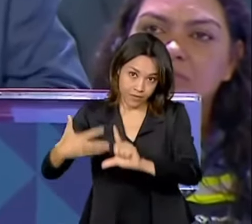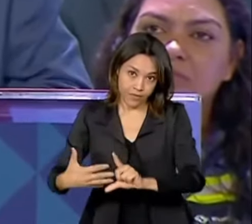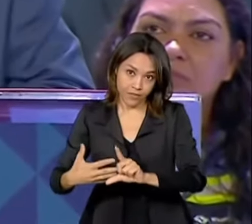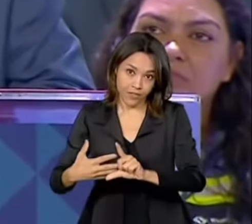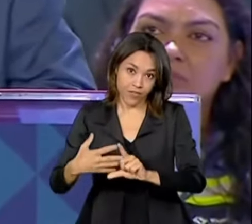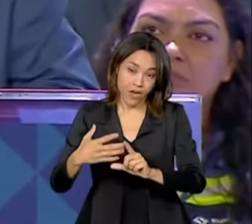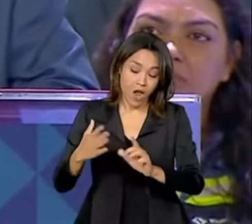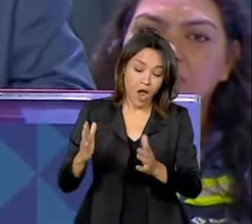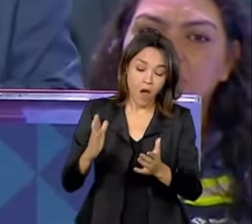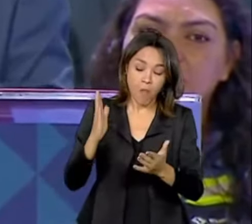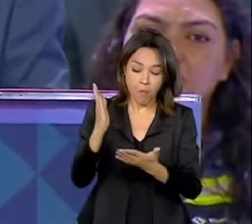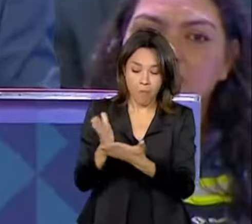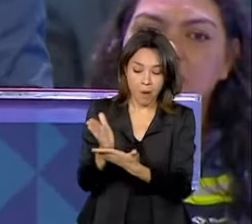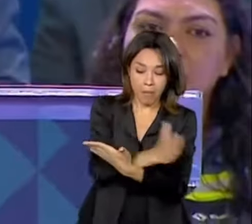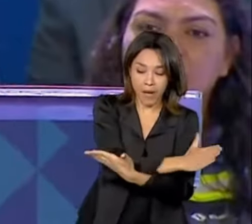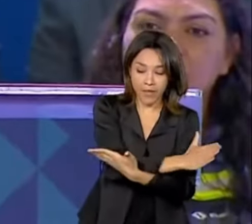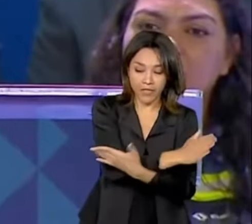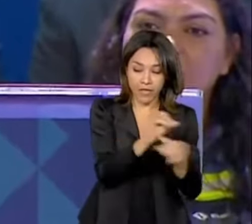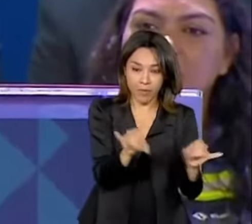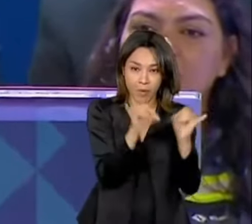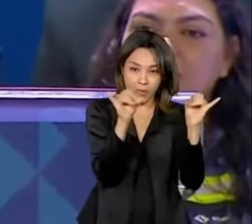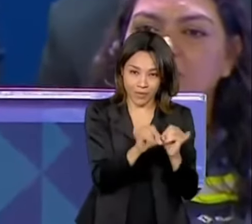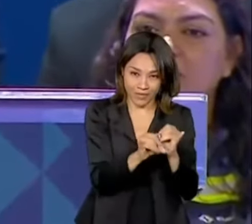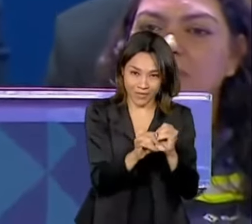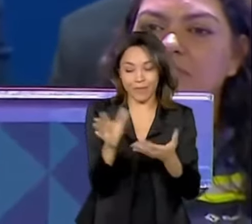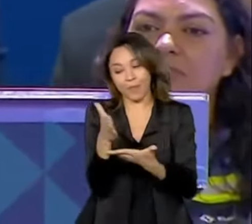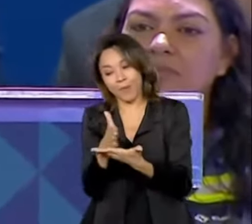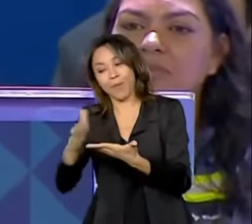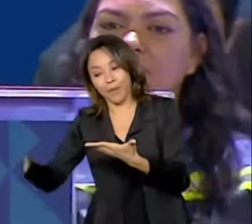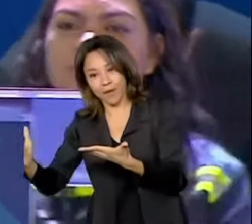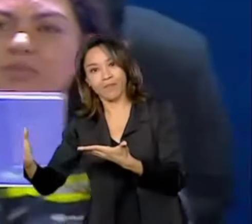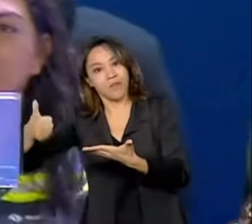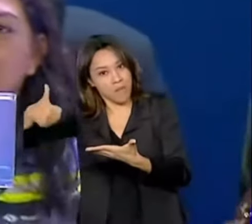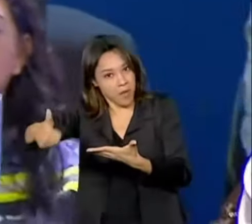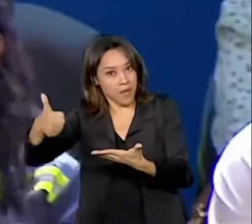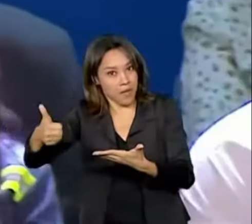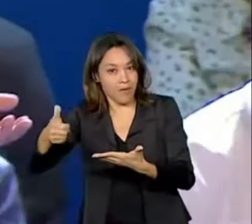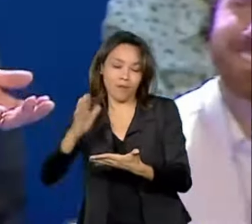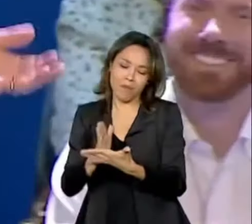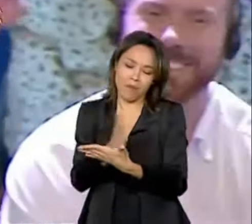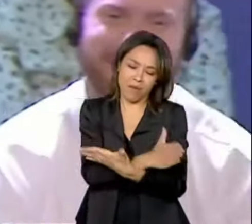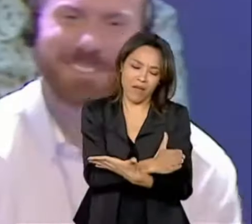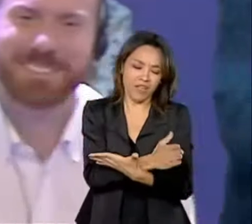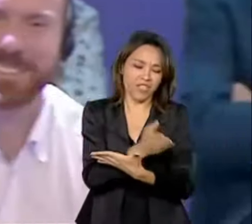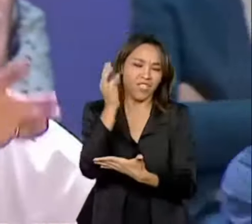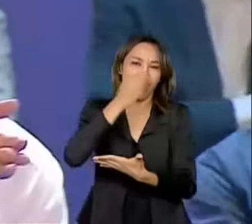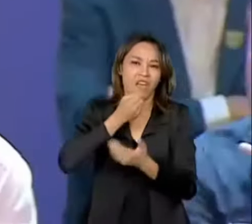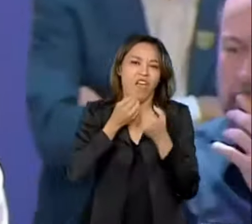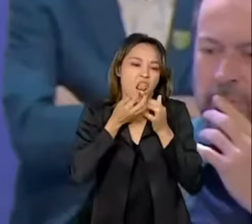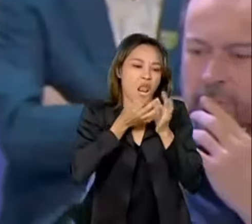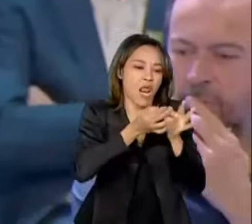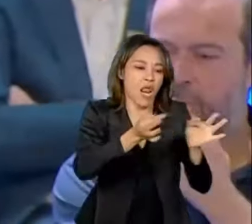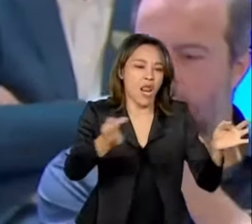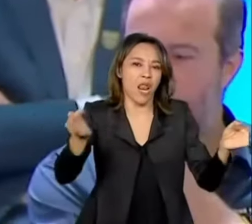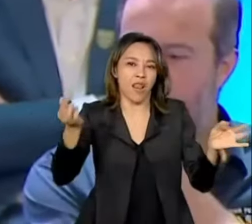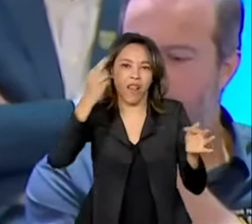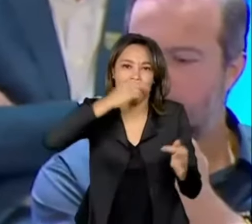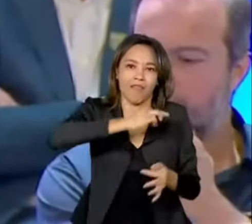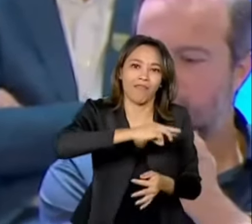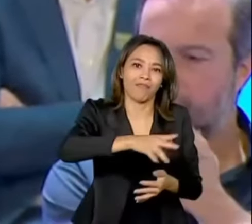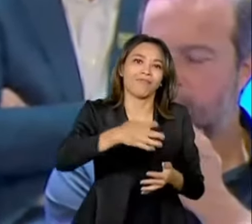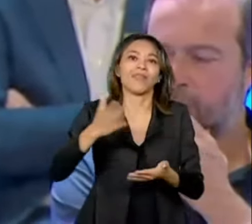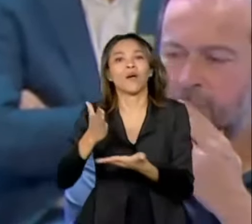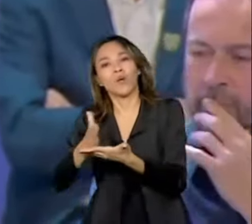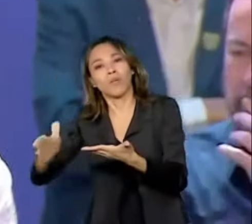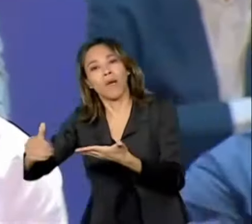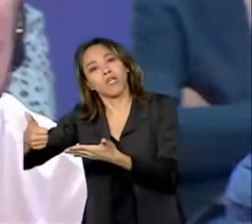vendo bobagem, outra parte vendo coisa boa, uma parte falando bem de alguém, outra parte falando mal de alguém. Eu queria